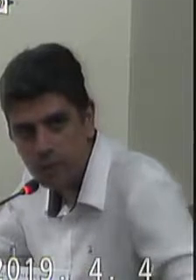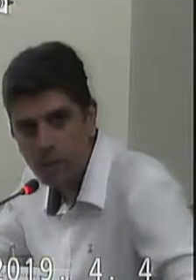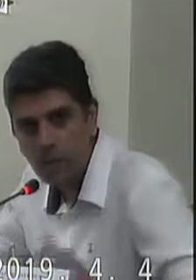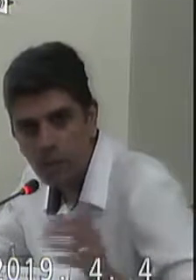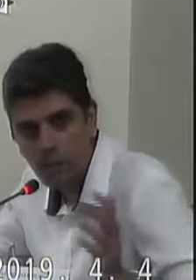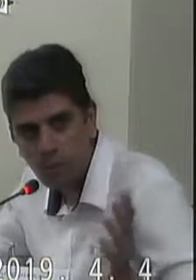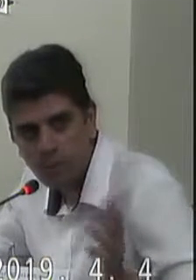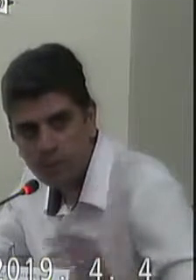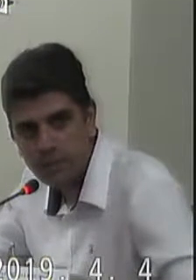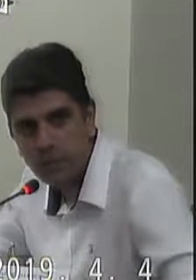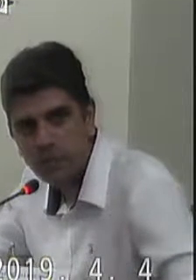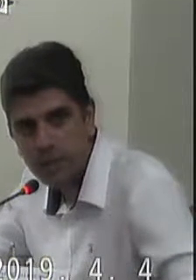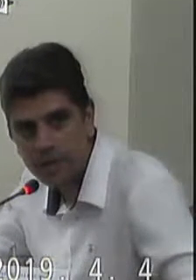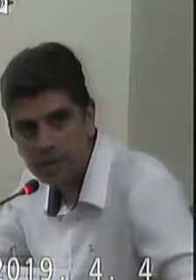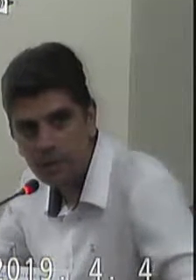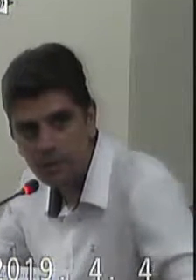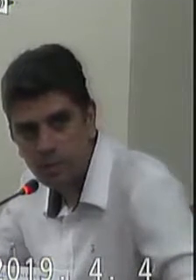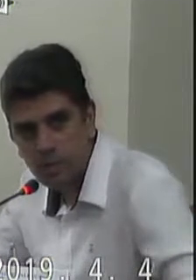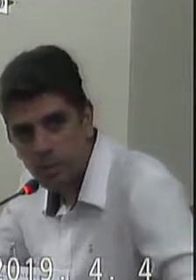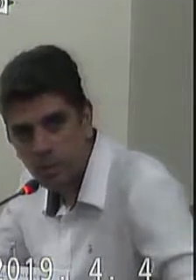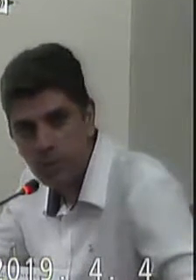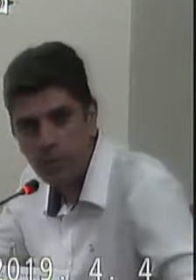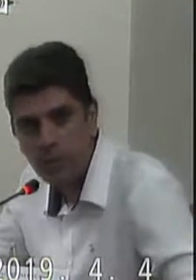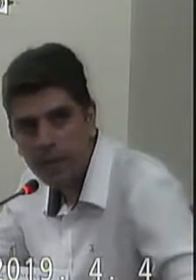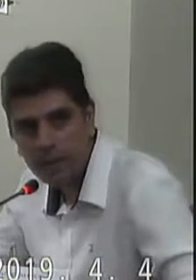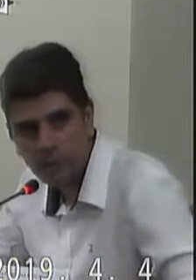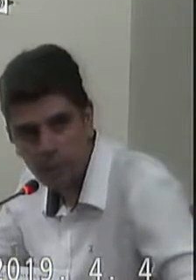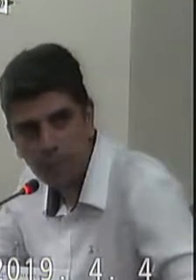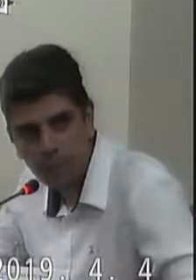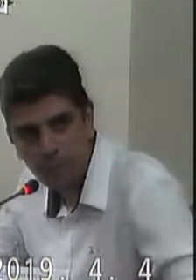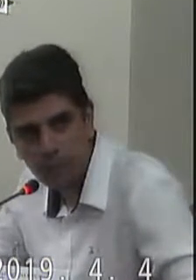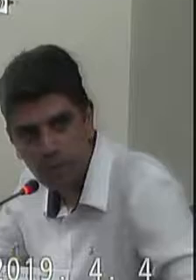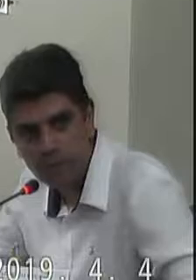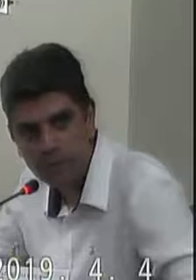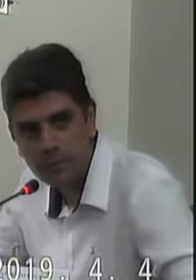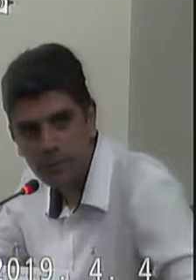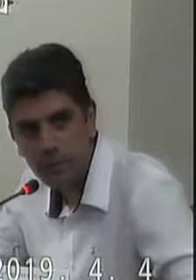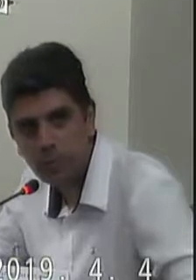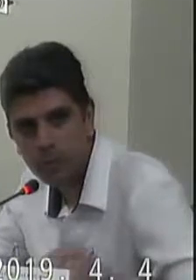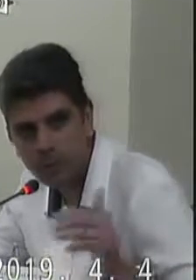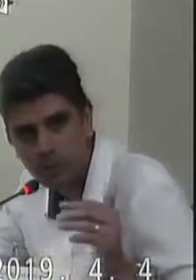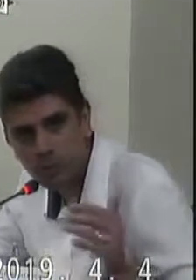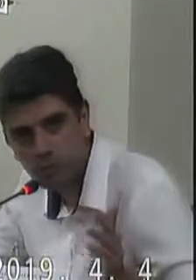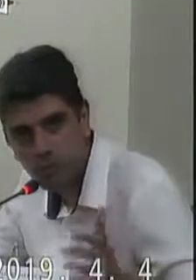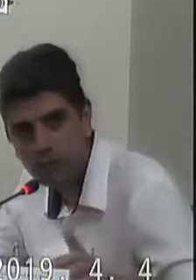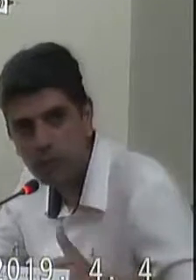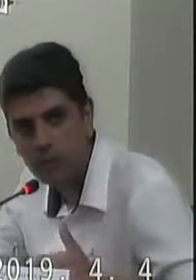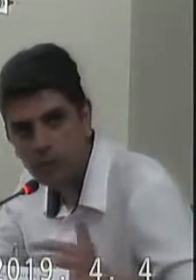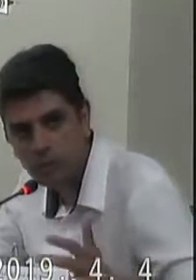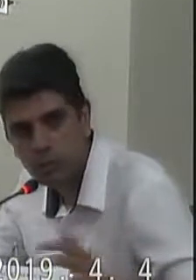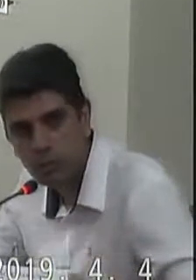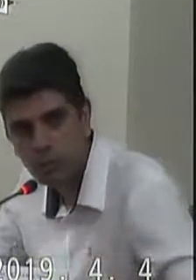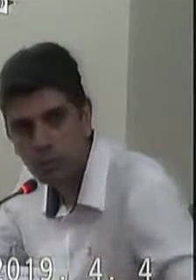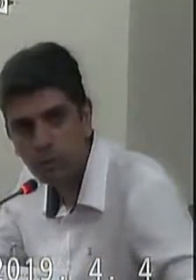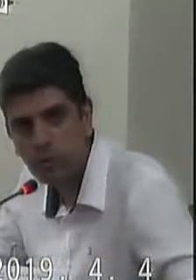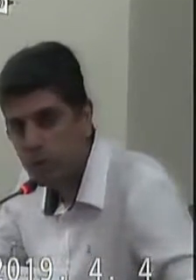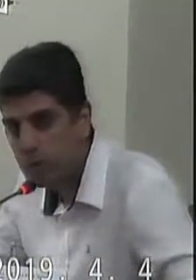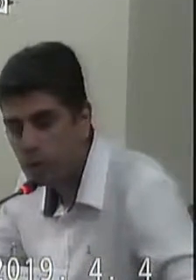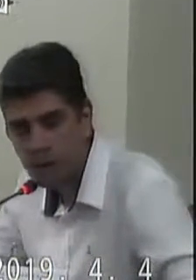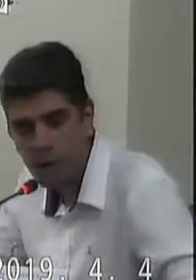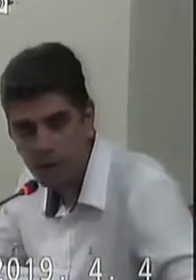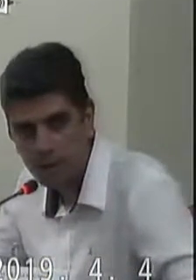feliz com esses novos ares que estão pairando sobre a Prefeitura de Valença. Tá bom? Muito desejo de sorte e de